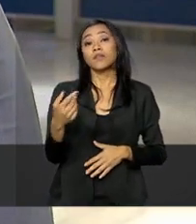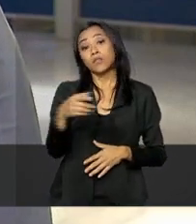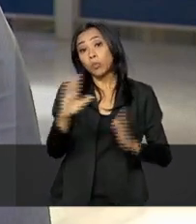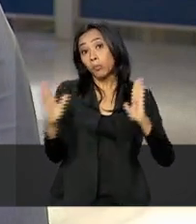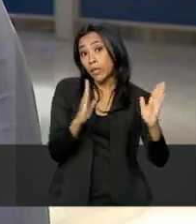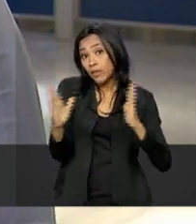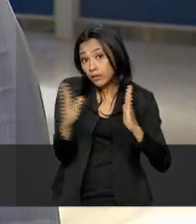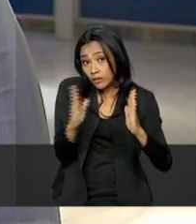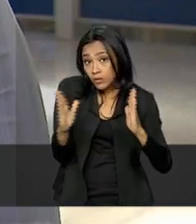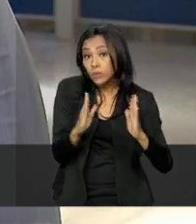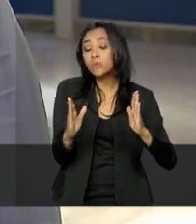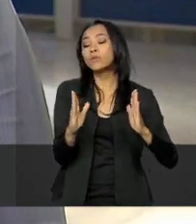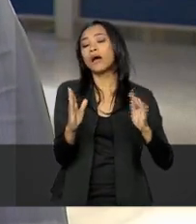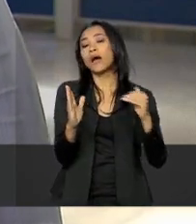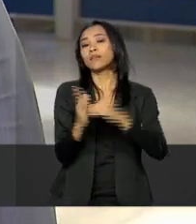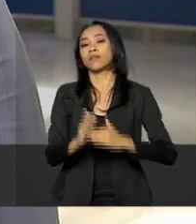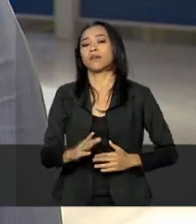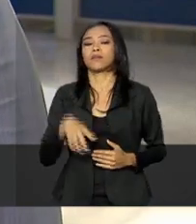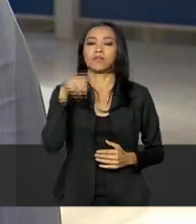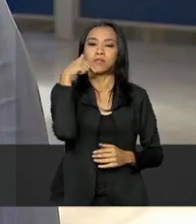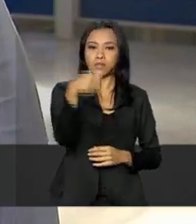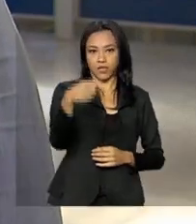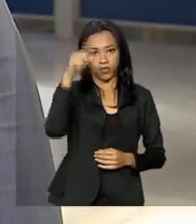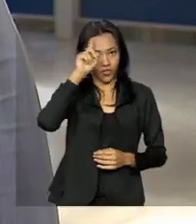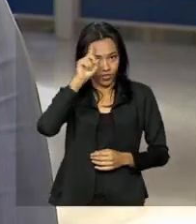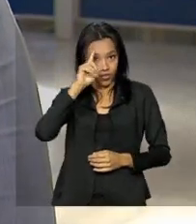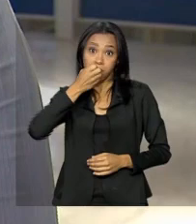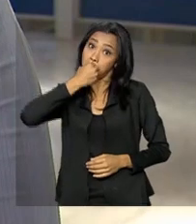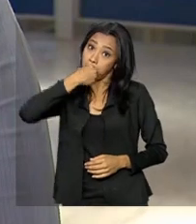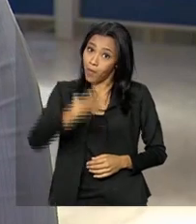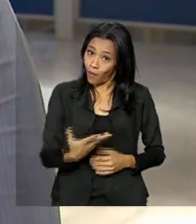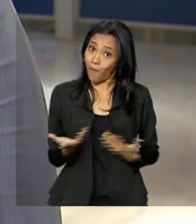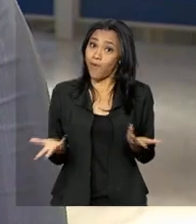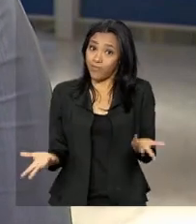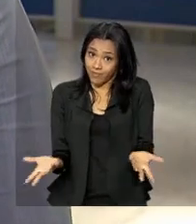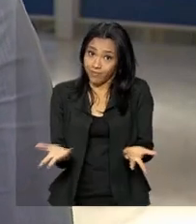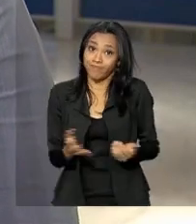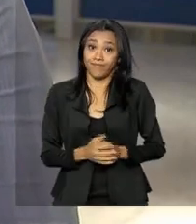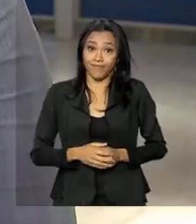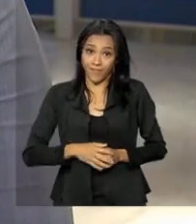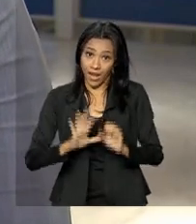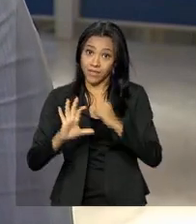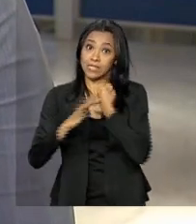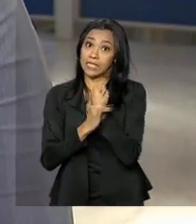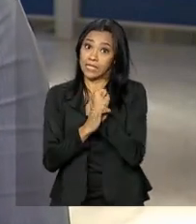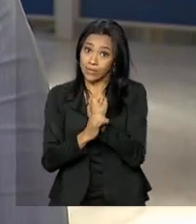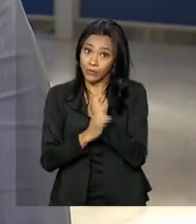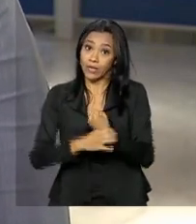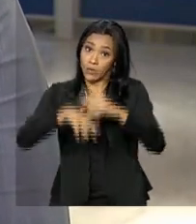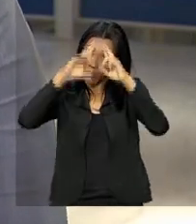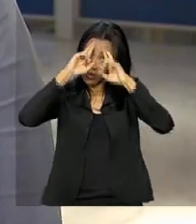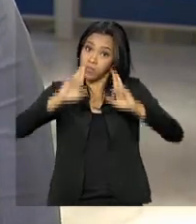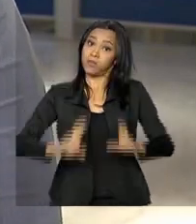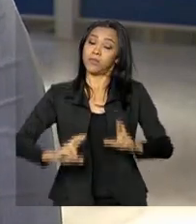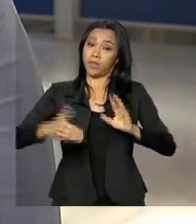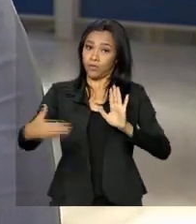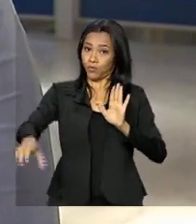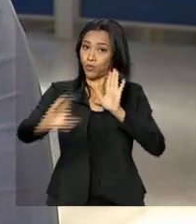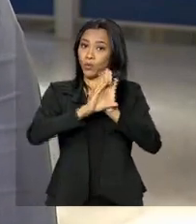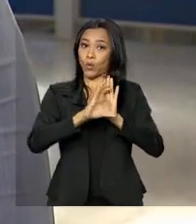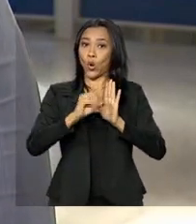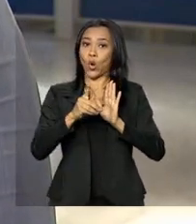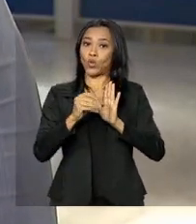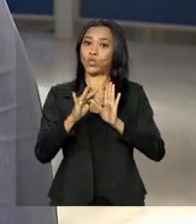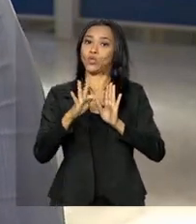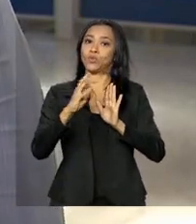um prazo médio de até sete dias então uma boa opção aí também para garantir o cumprimento do código de defesa do